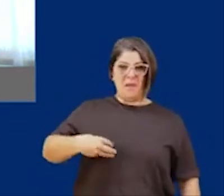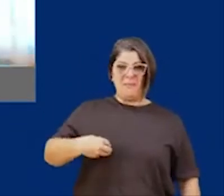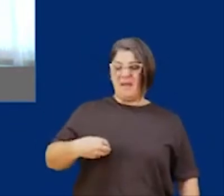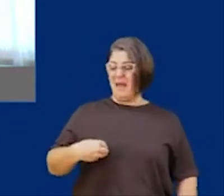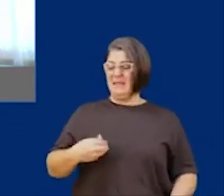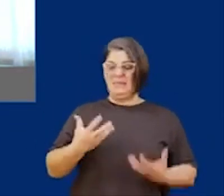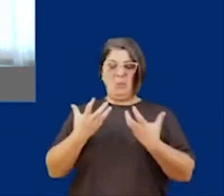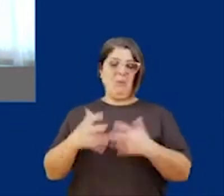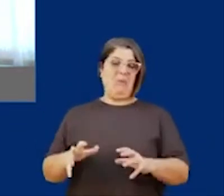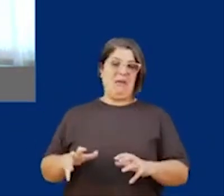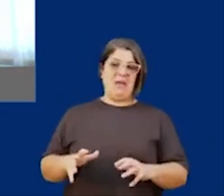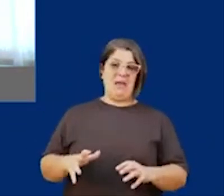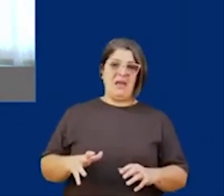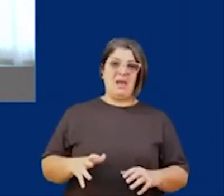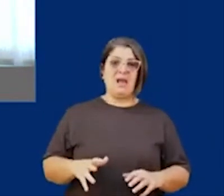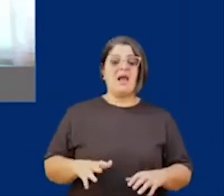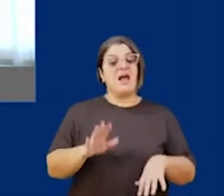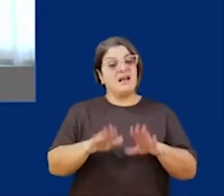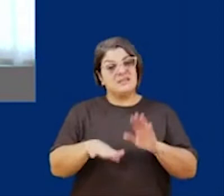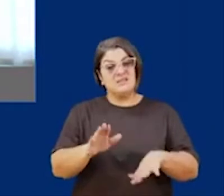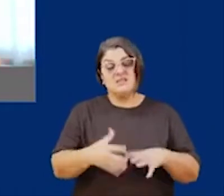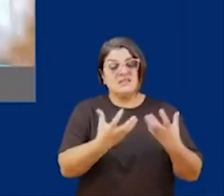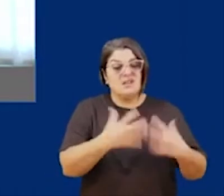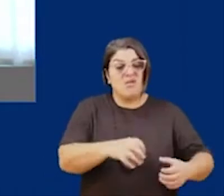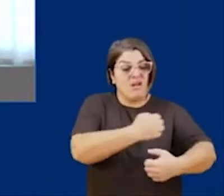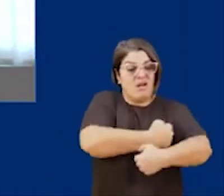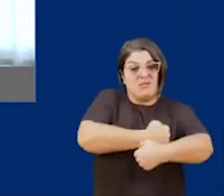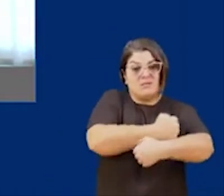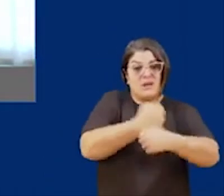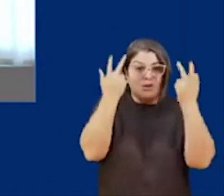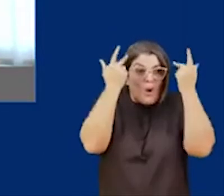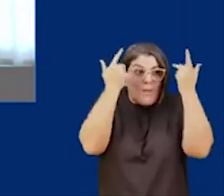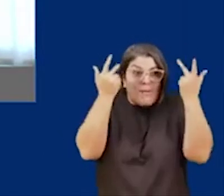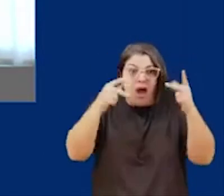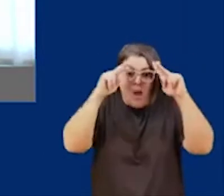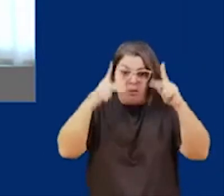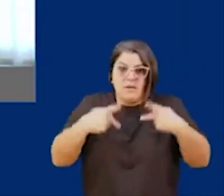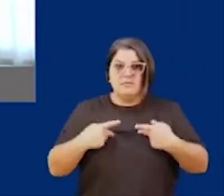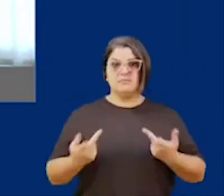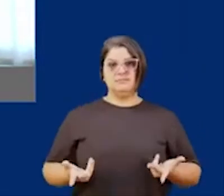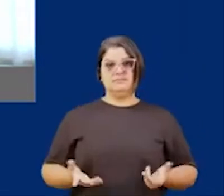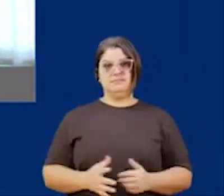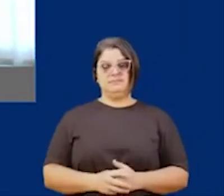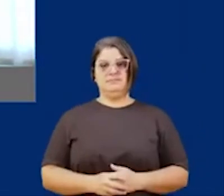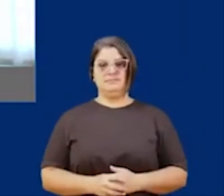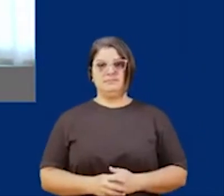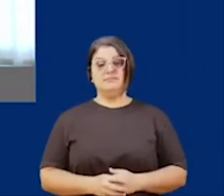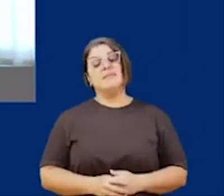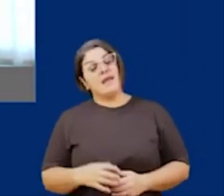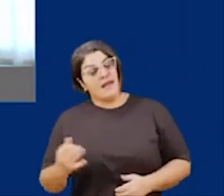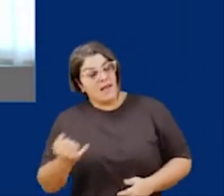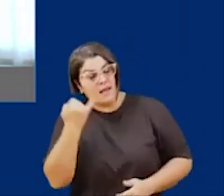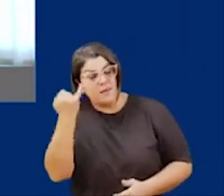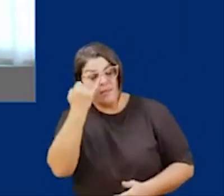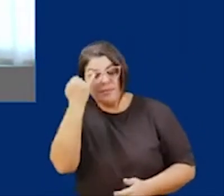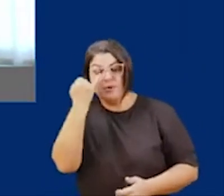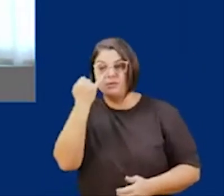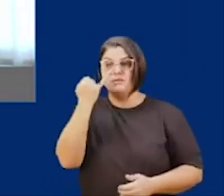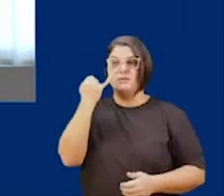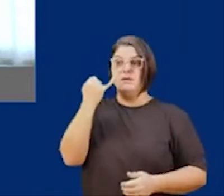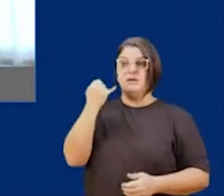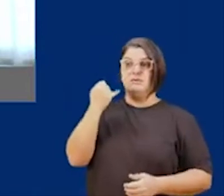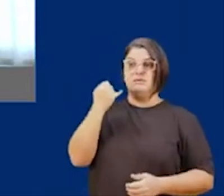amamentar, tem direito de não estar com vontade de cozinhar, né? Porque a gente é normal, a gente é humanas, né? Então acho que é importante a gente não perder isso de vista.